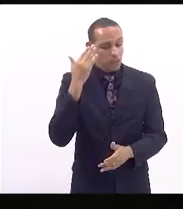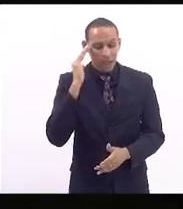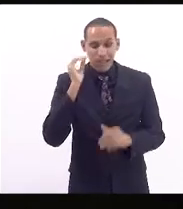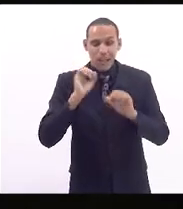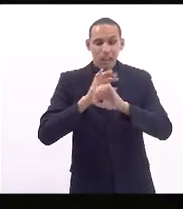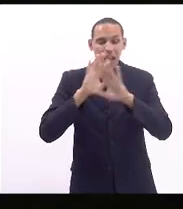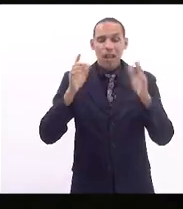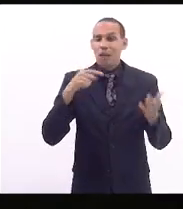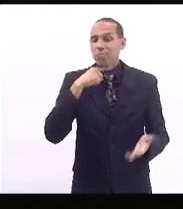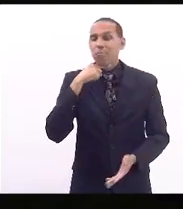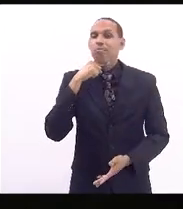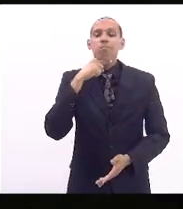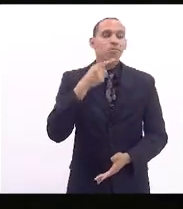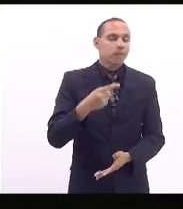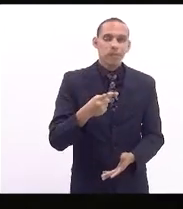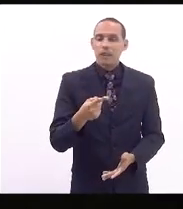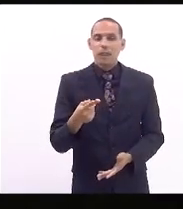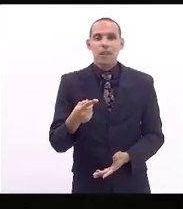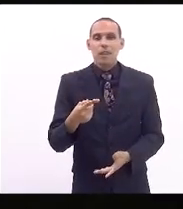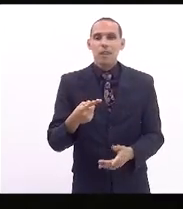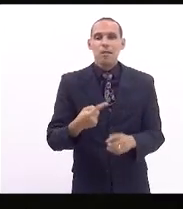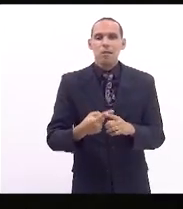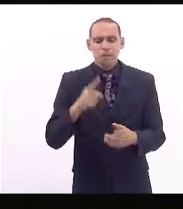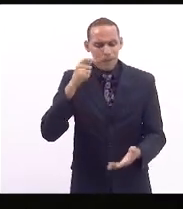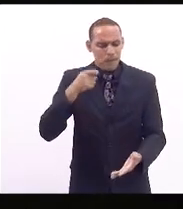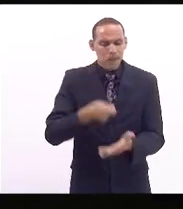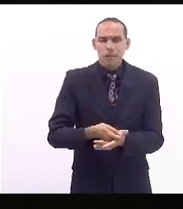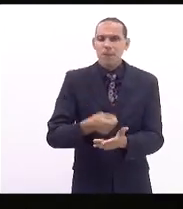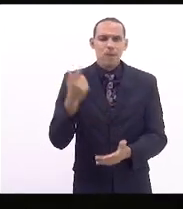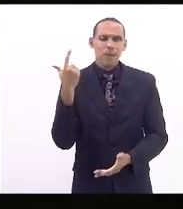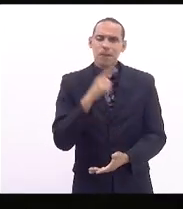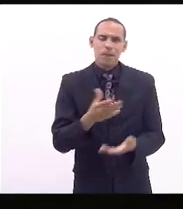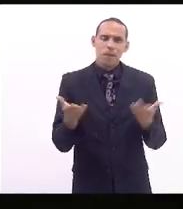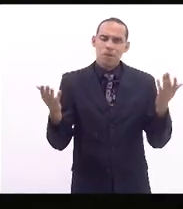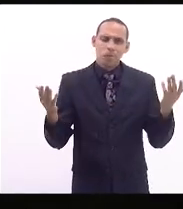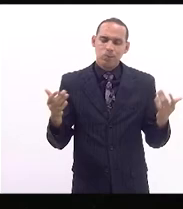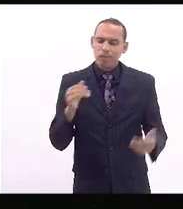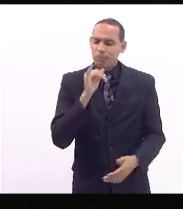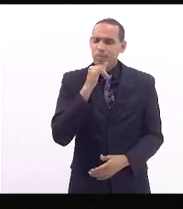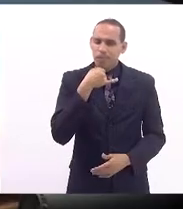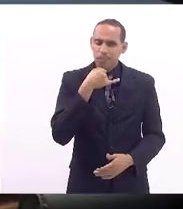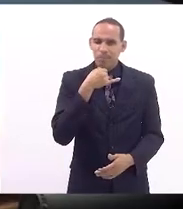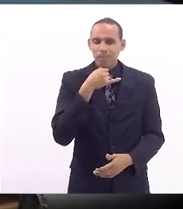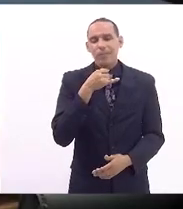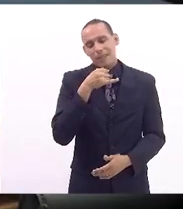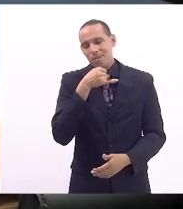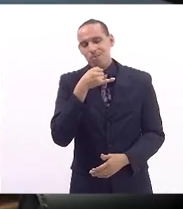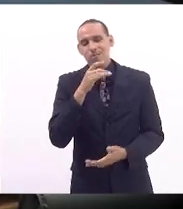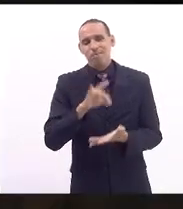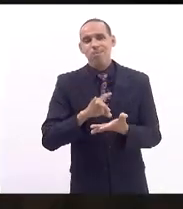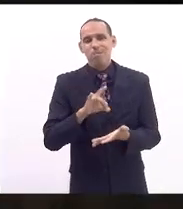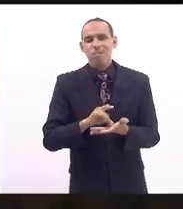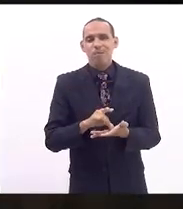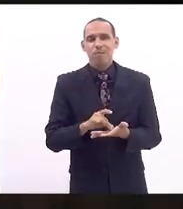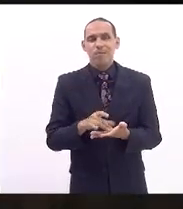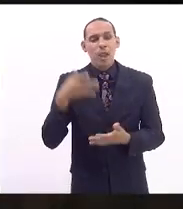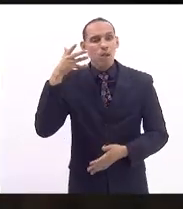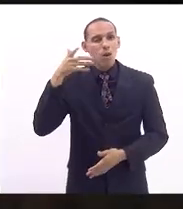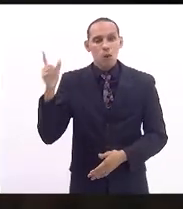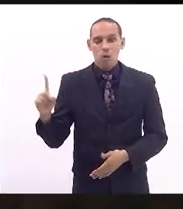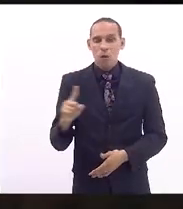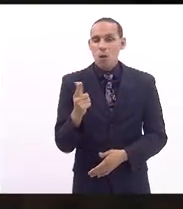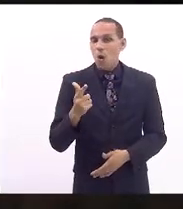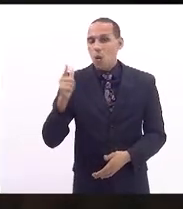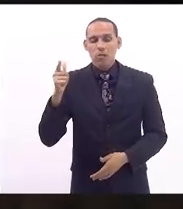o que aconteceu né para que essa decisão acontecer infelizmente lamentável bom não havendo